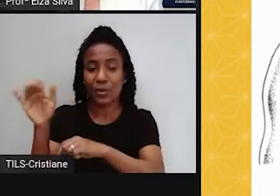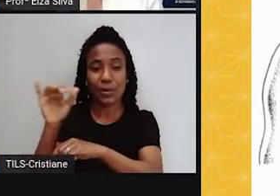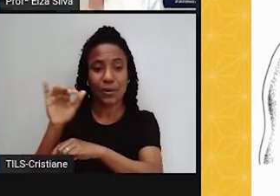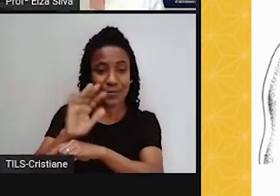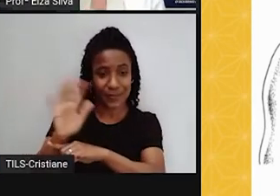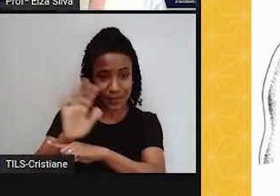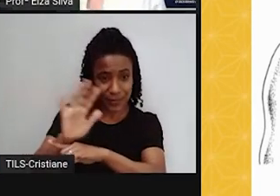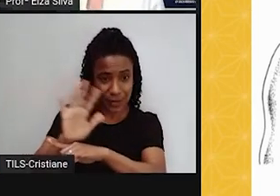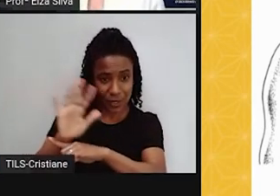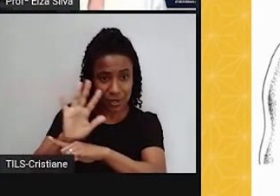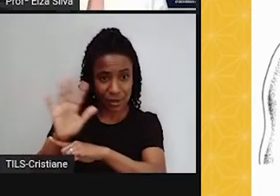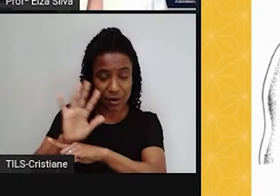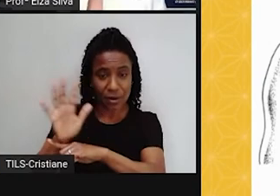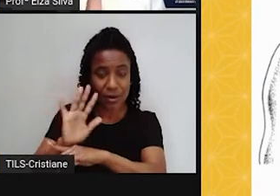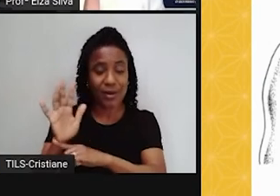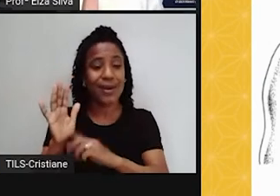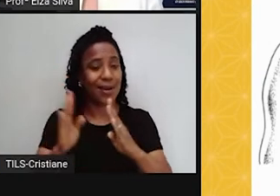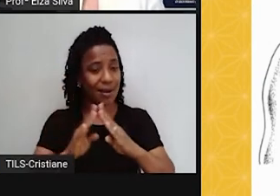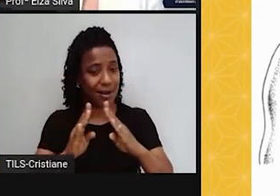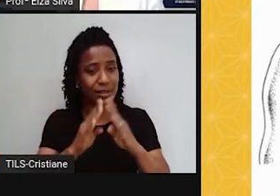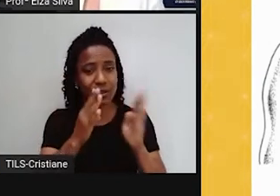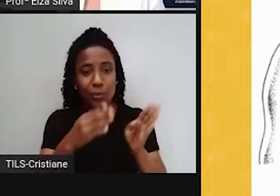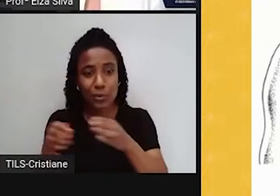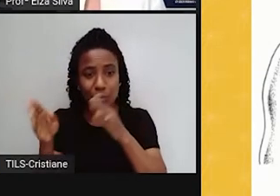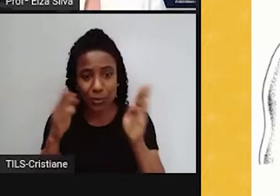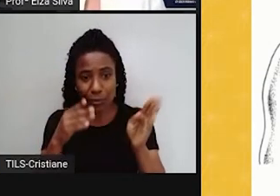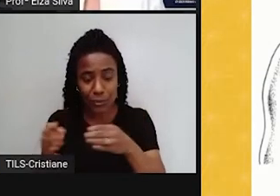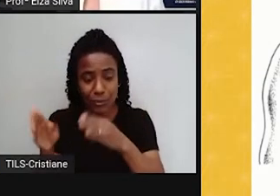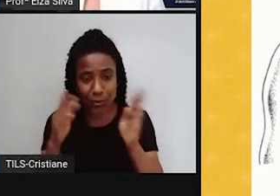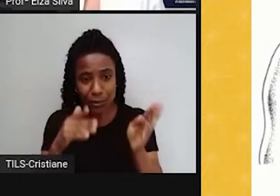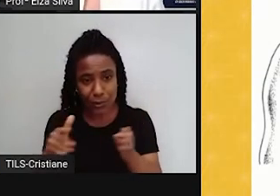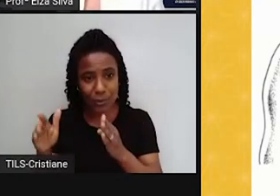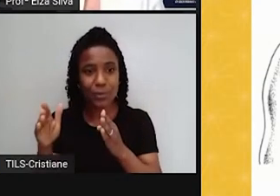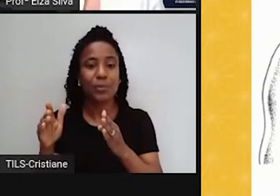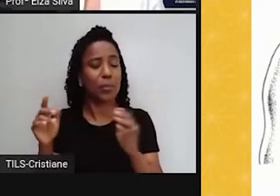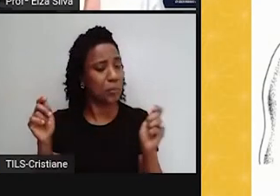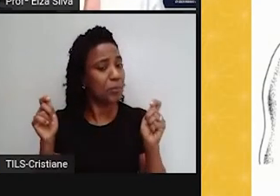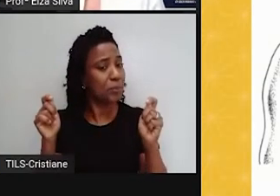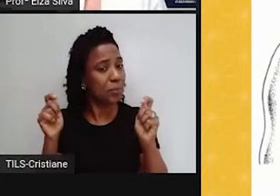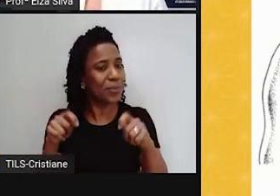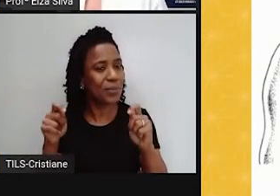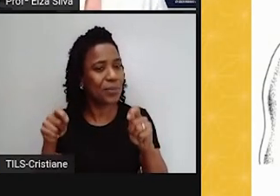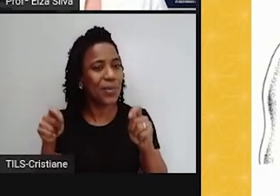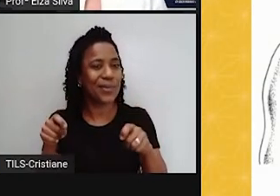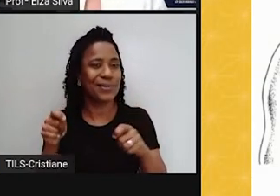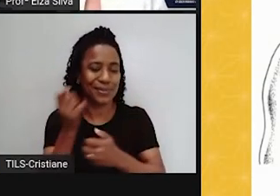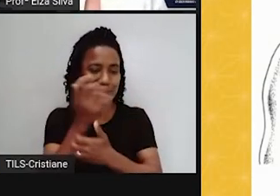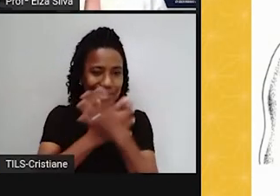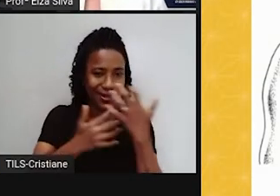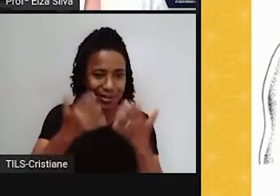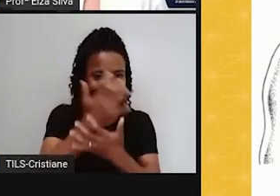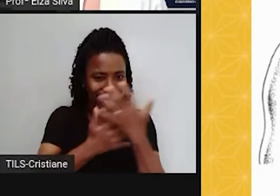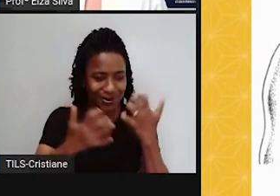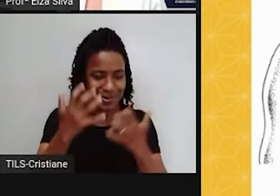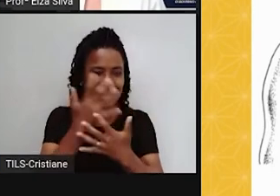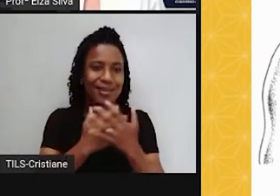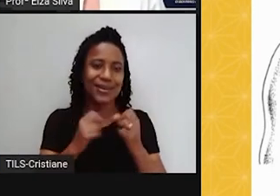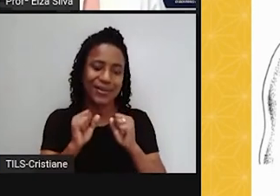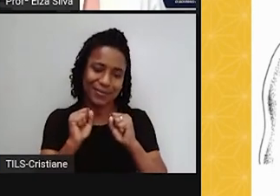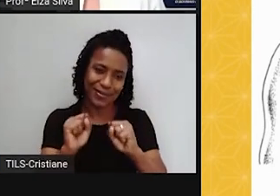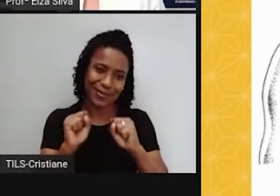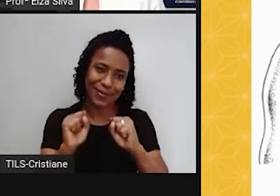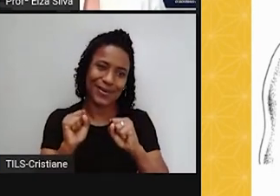é que vocês podem assistir em casa, curtir um pouco as músicas desse cantor, mas especificamente eu deixo